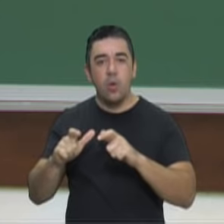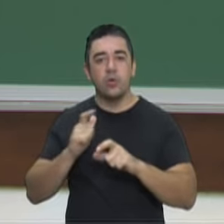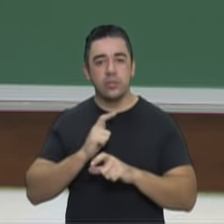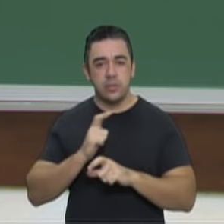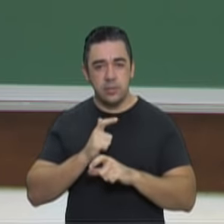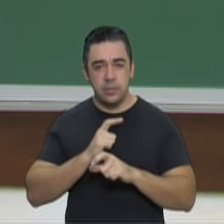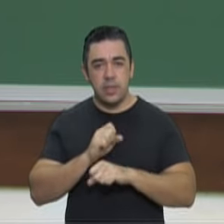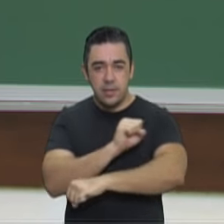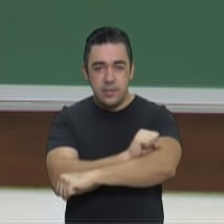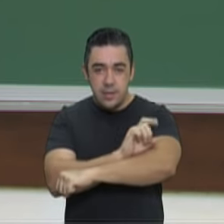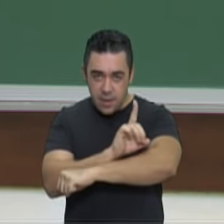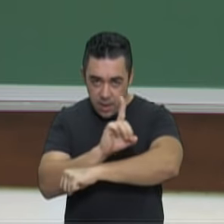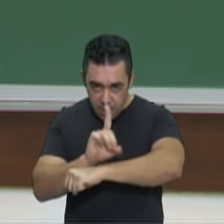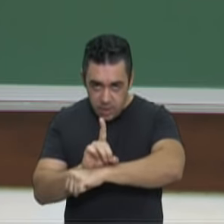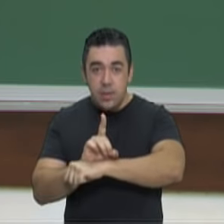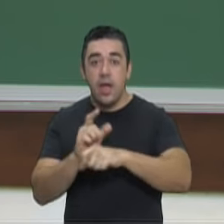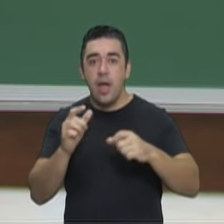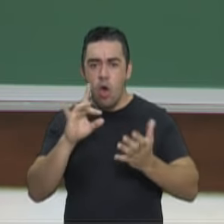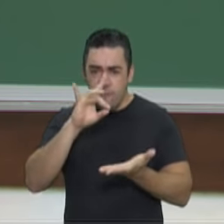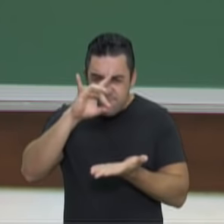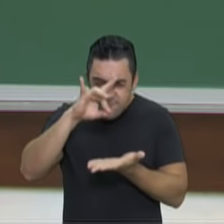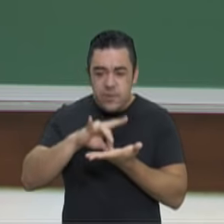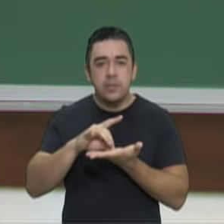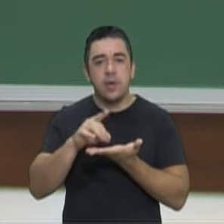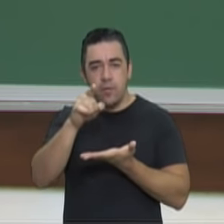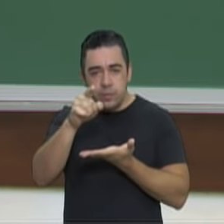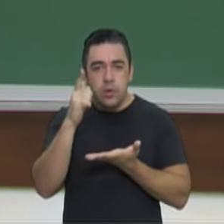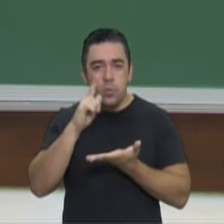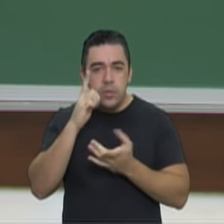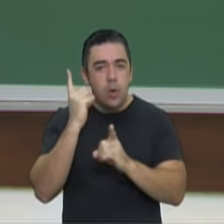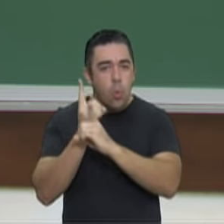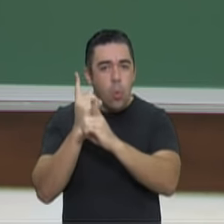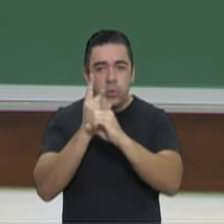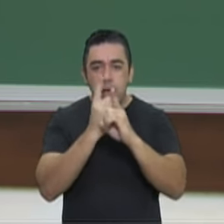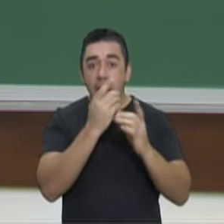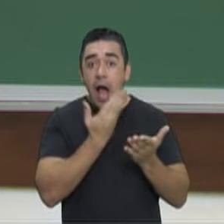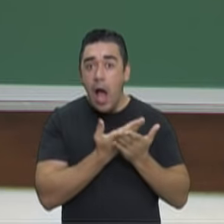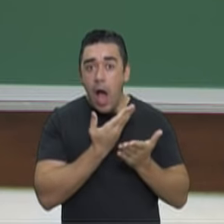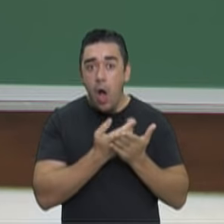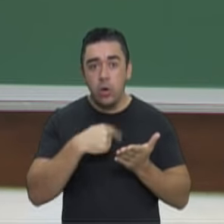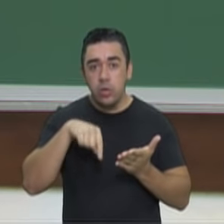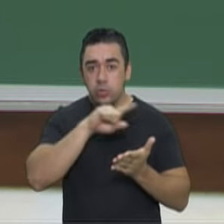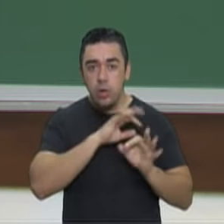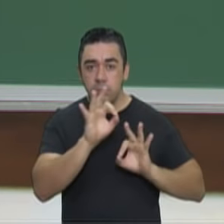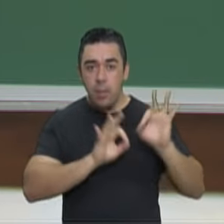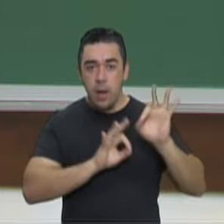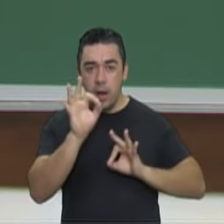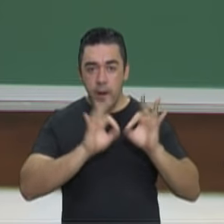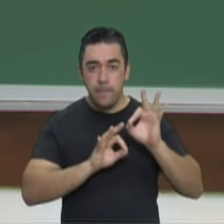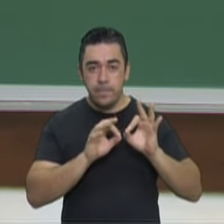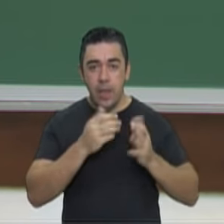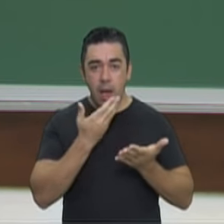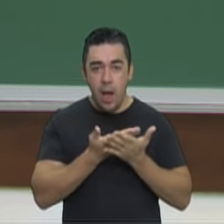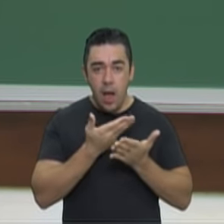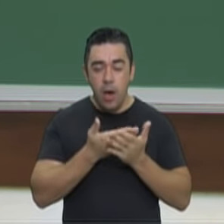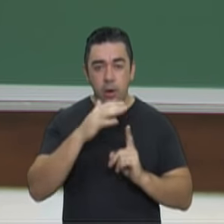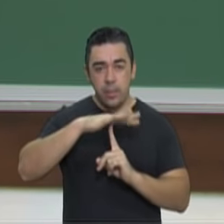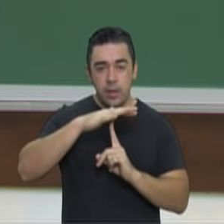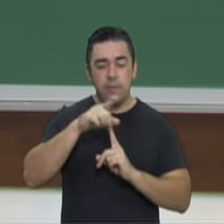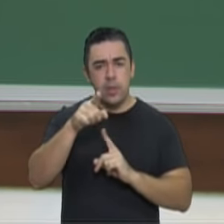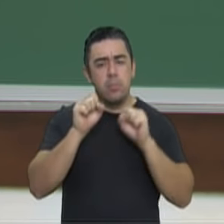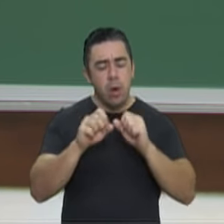Secretaria de Estado da Educação, o canal oficial onde você vai encontrar todas as aulas produzidas do programa Aula Paraná. Então lá você vai